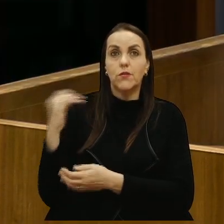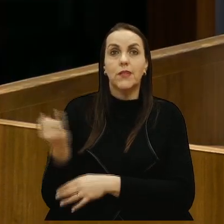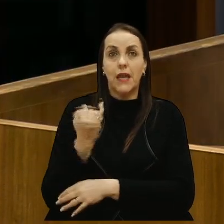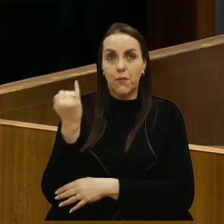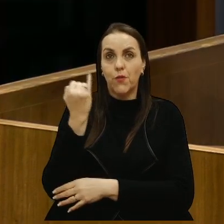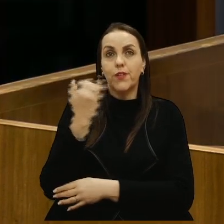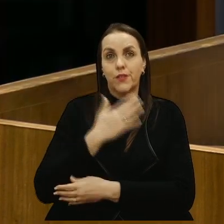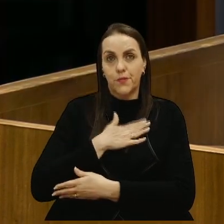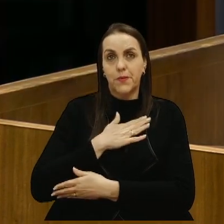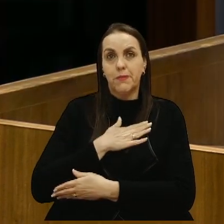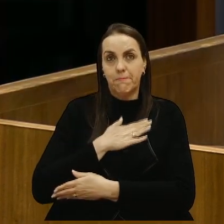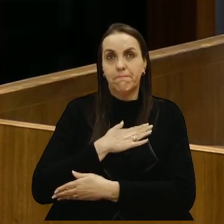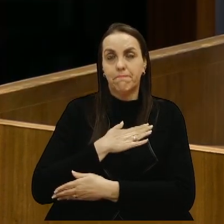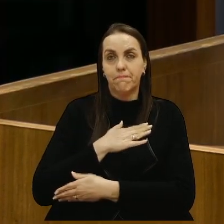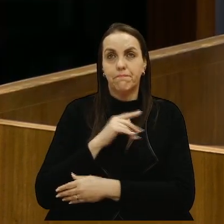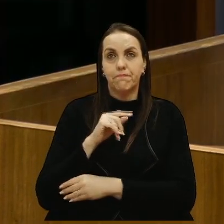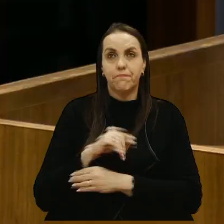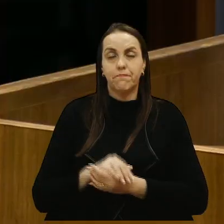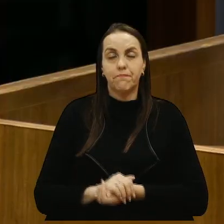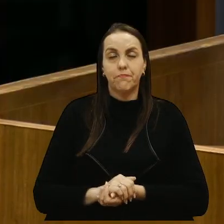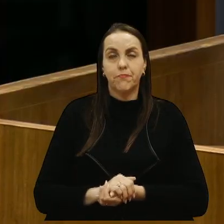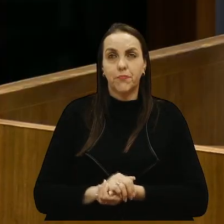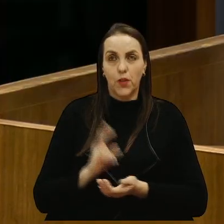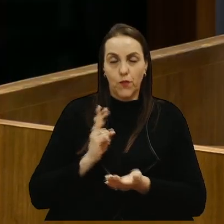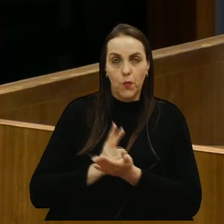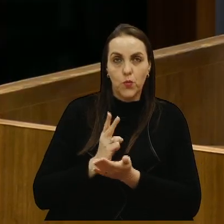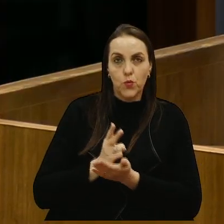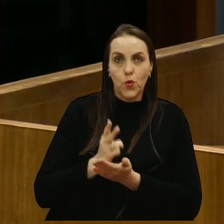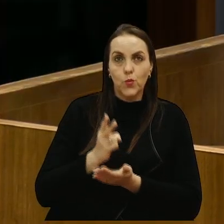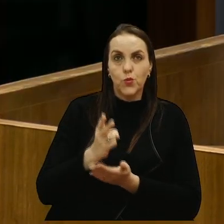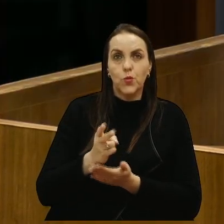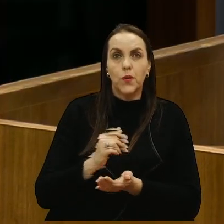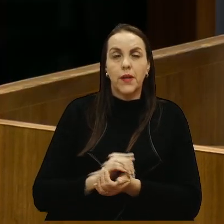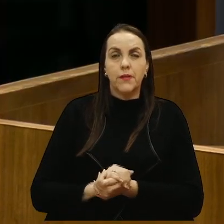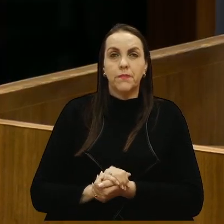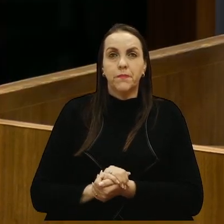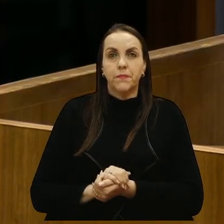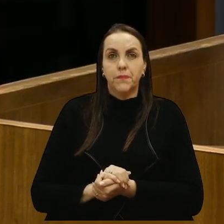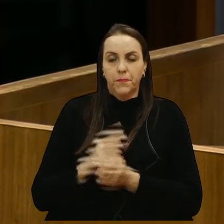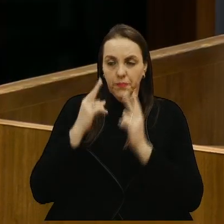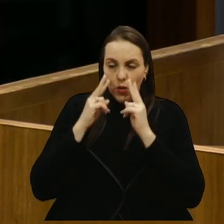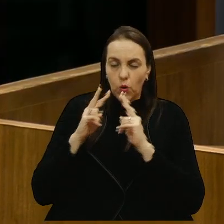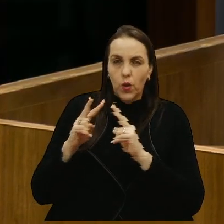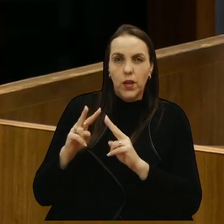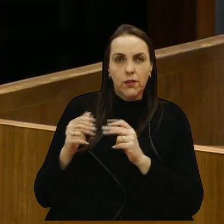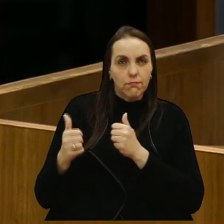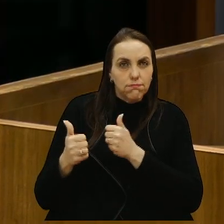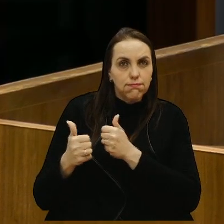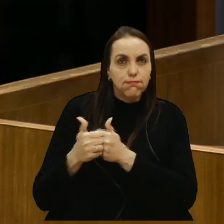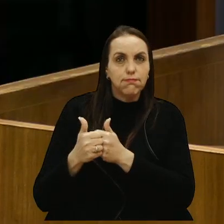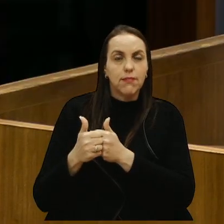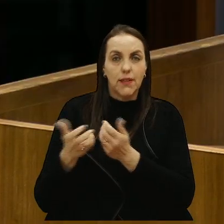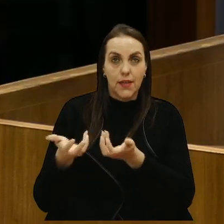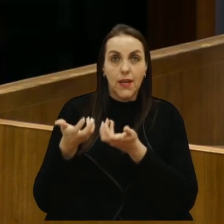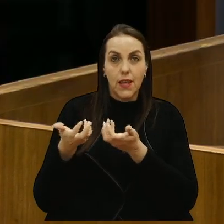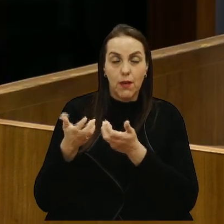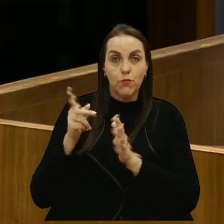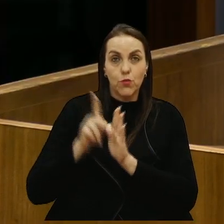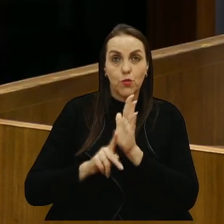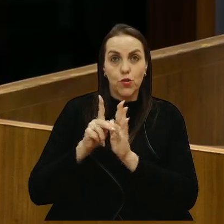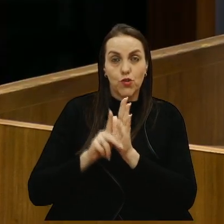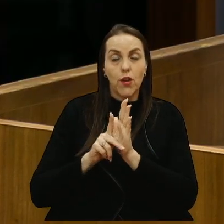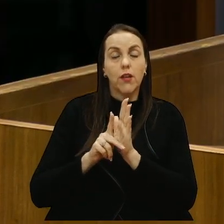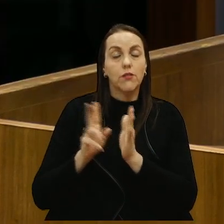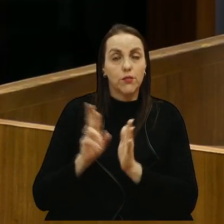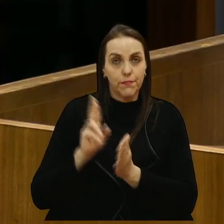mim, o qual a gente vai seguir olhando bem de perto, e a gente quer que esse projeto saia do